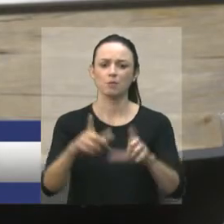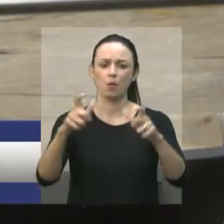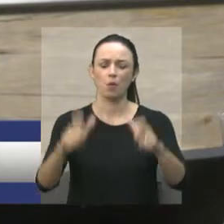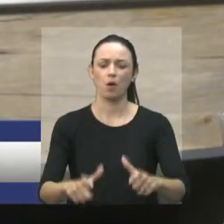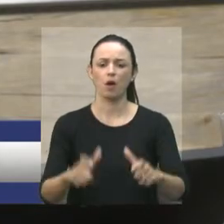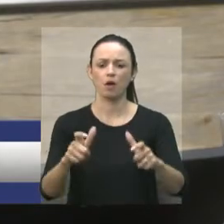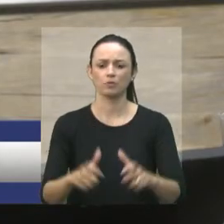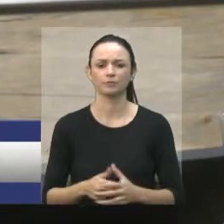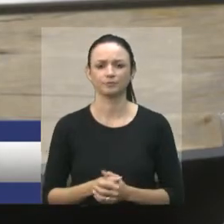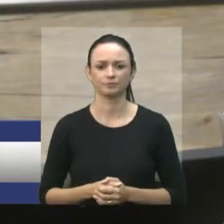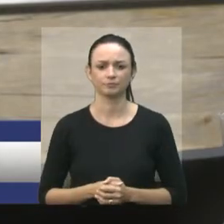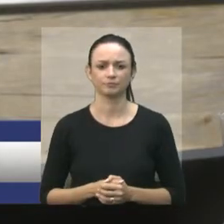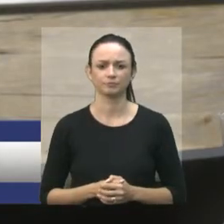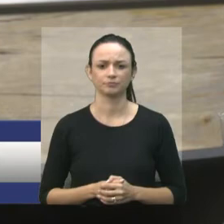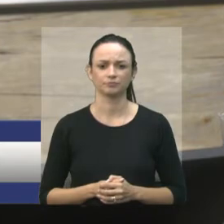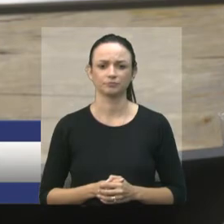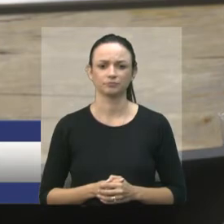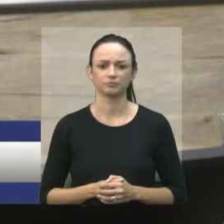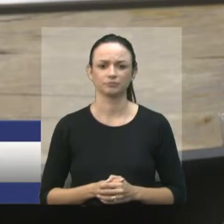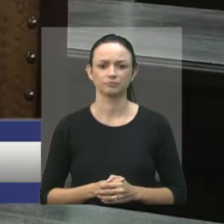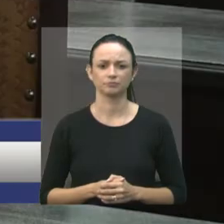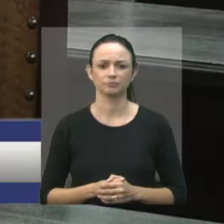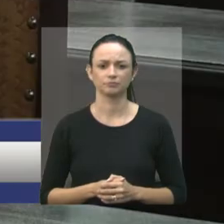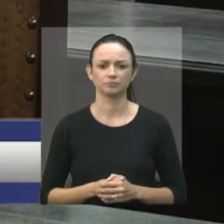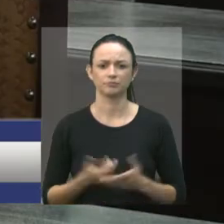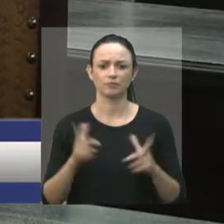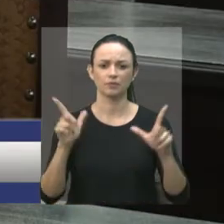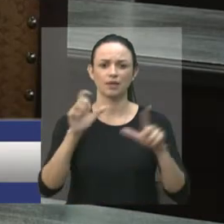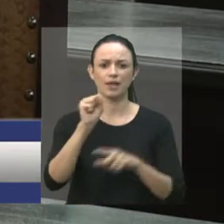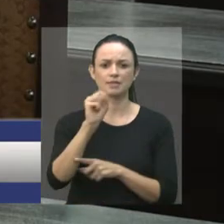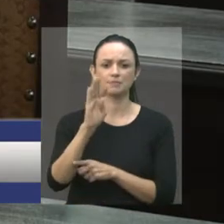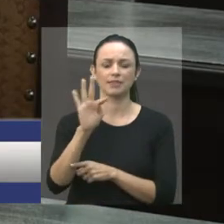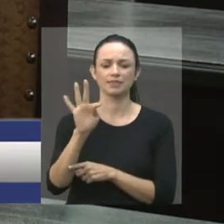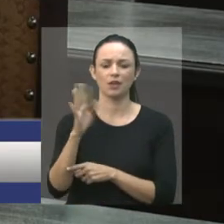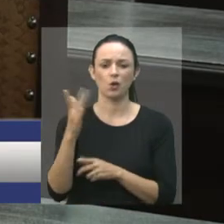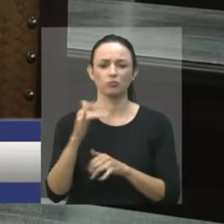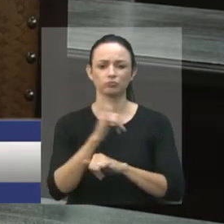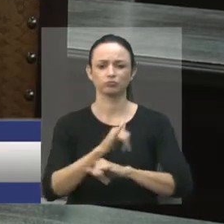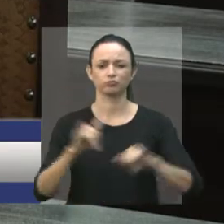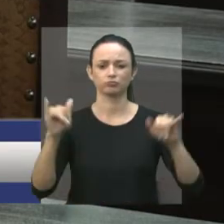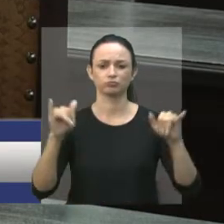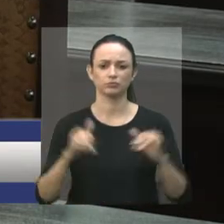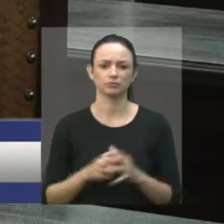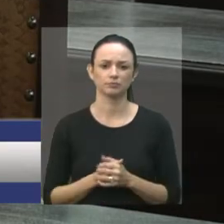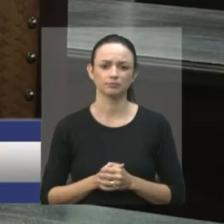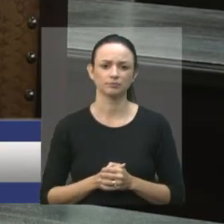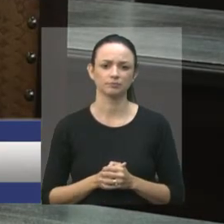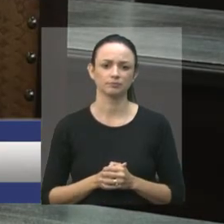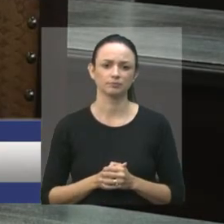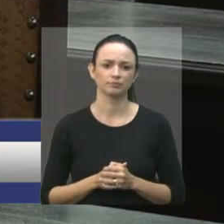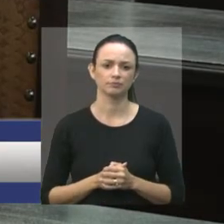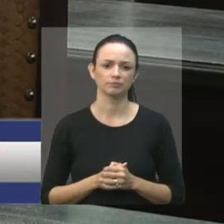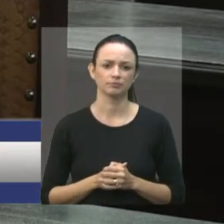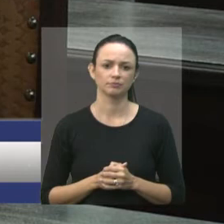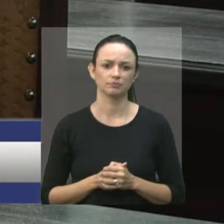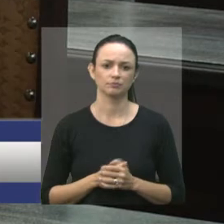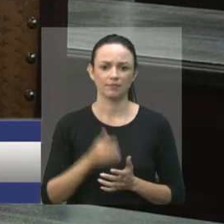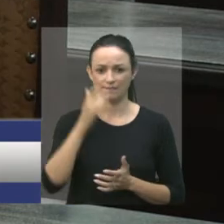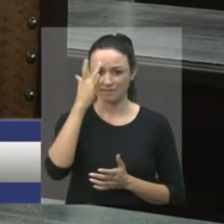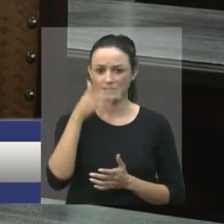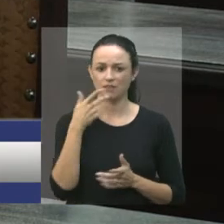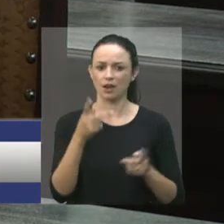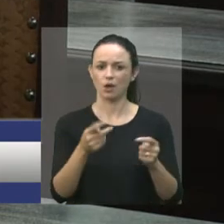ficando acumulado no local. Saiu até no SBT hoje. Então a gente vê a economia, é fácil se falar em